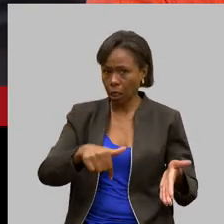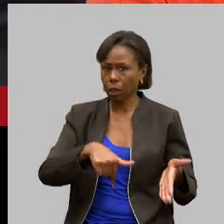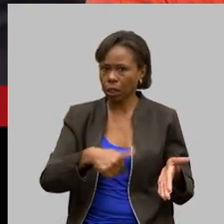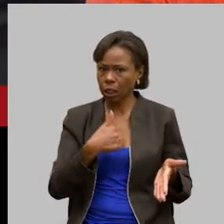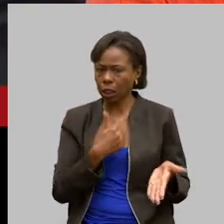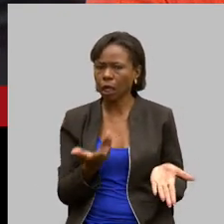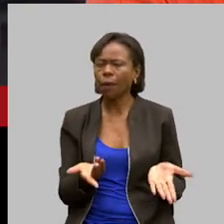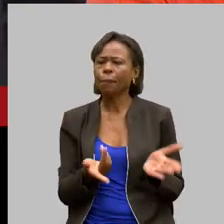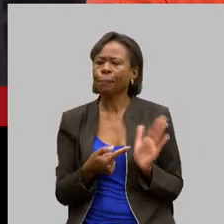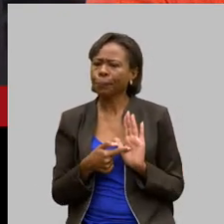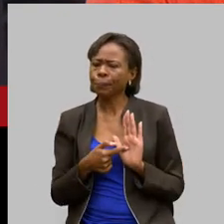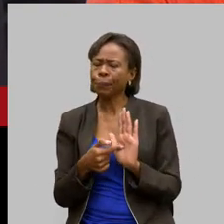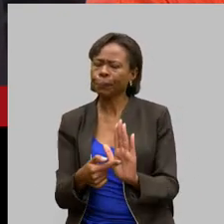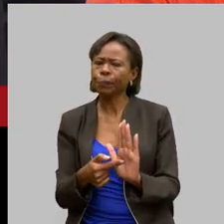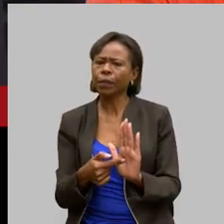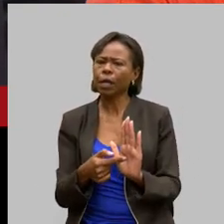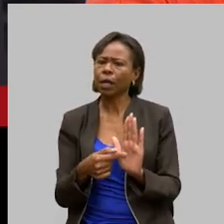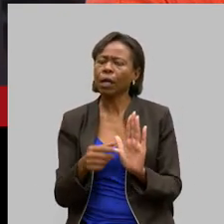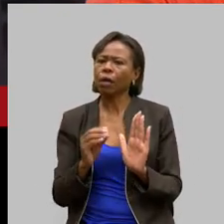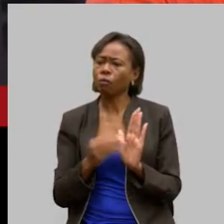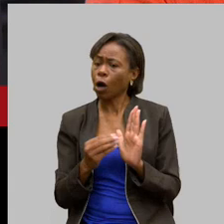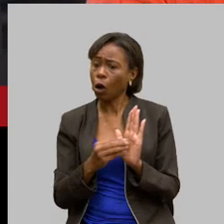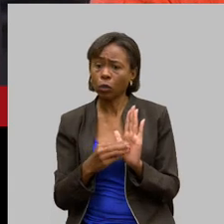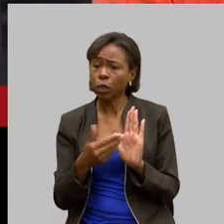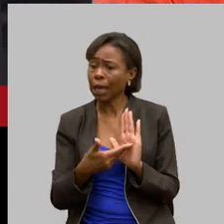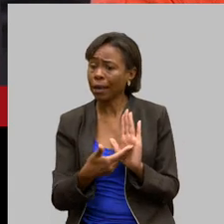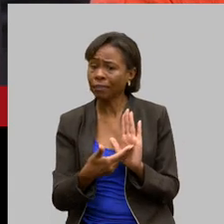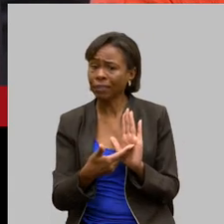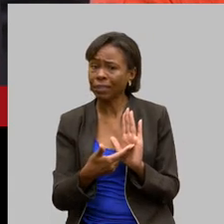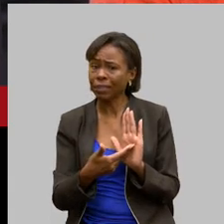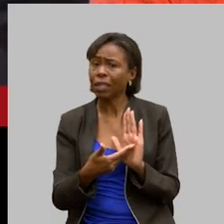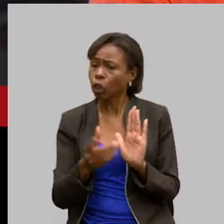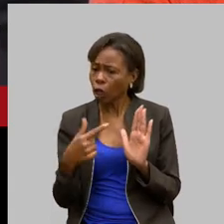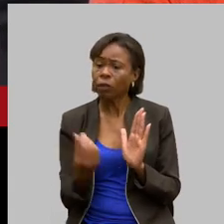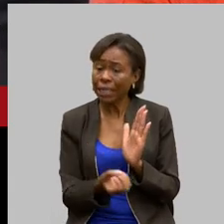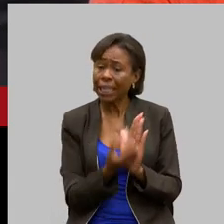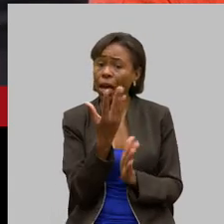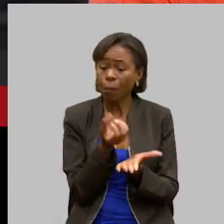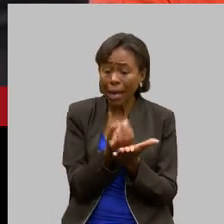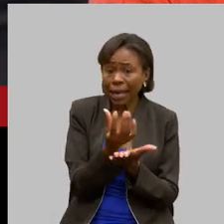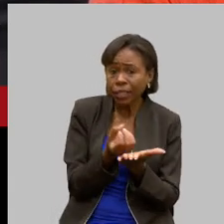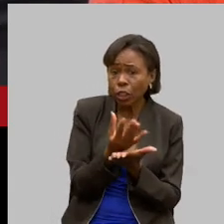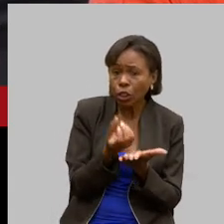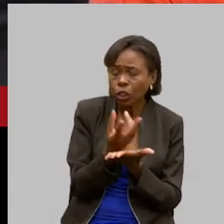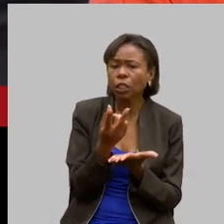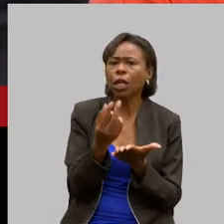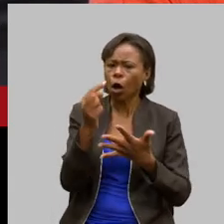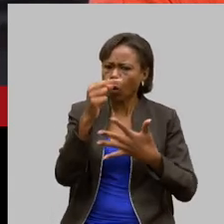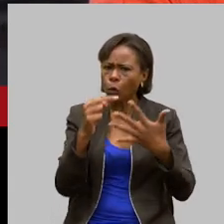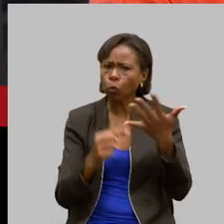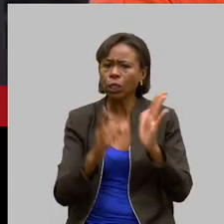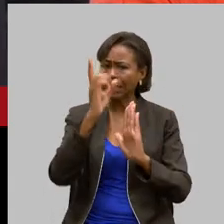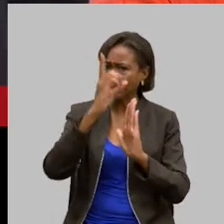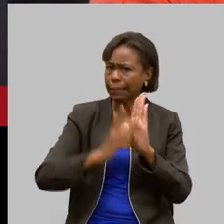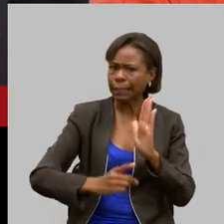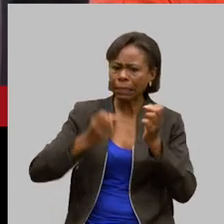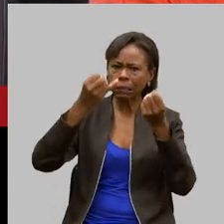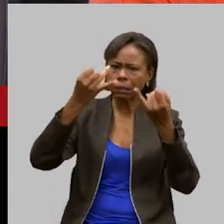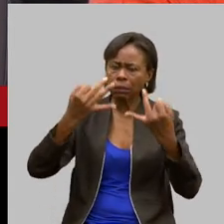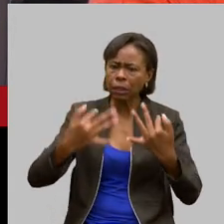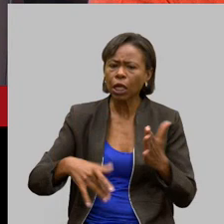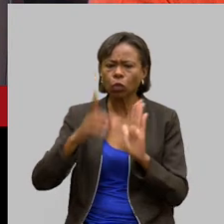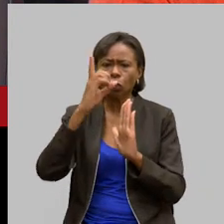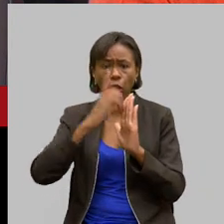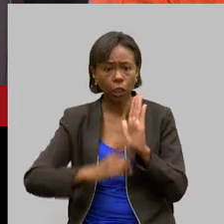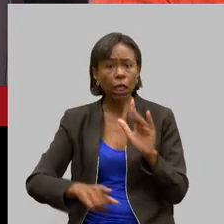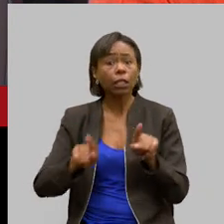falei eh pessoal nós vamos fazer uma cartilha com direitos com a explicação dos direitos eu quero fazer um kit também pra distribuição dos